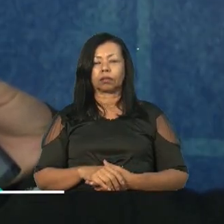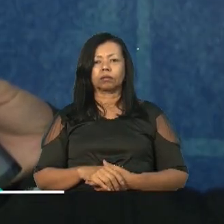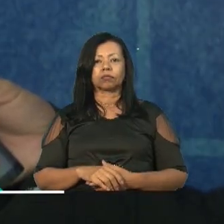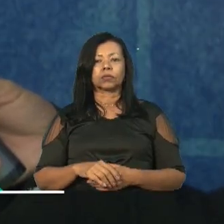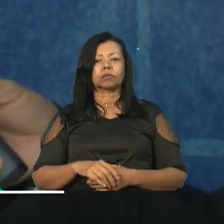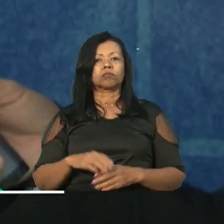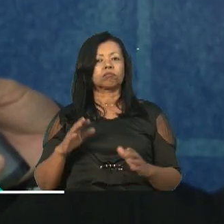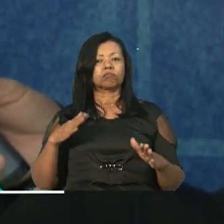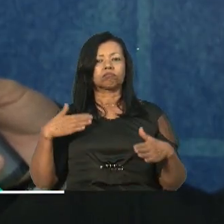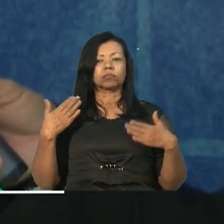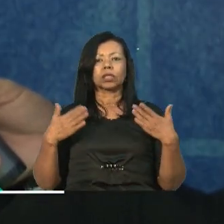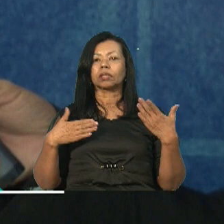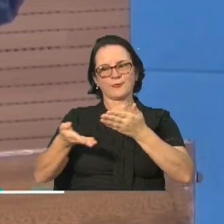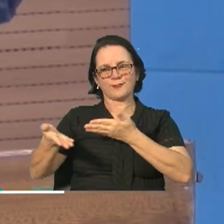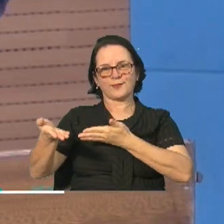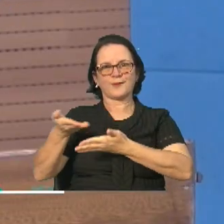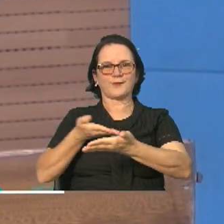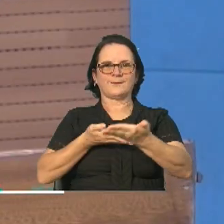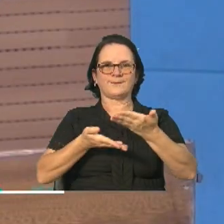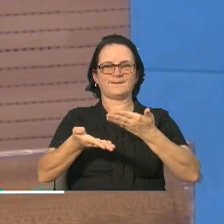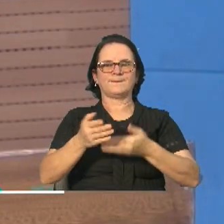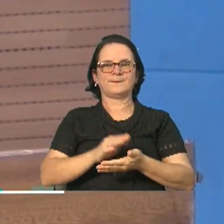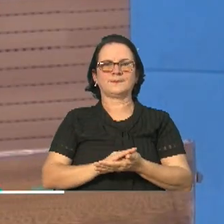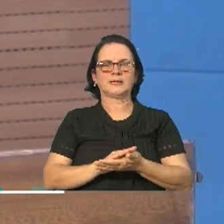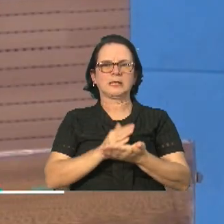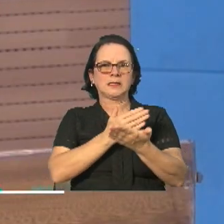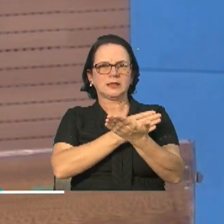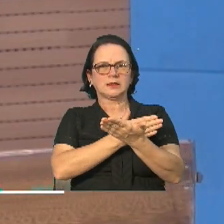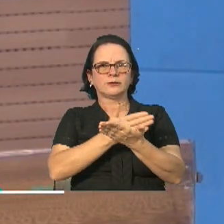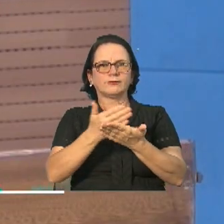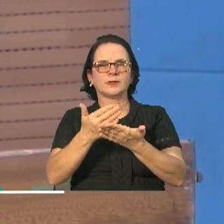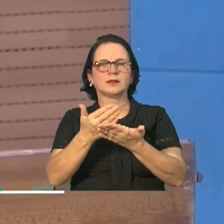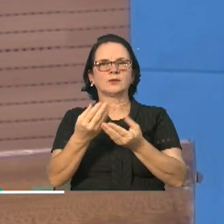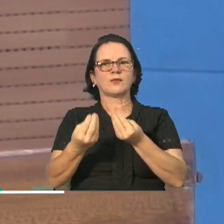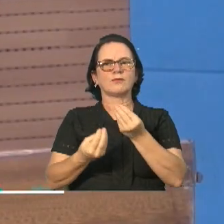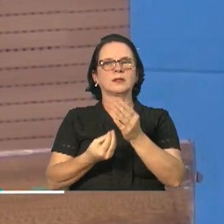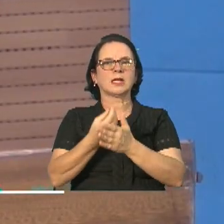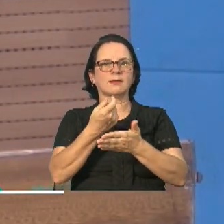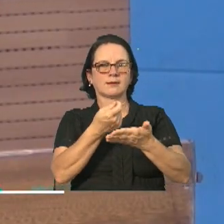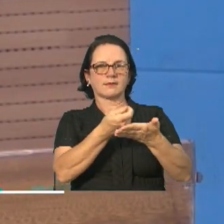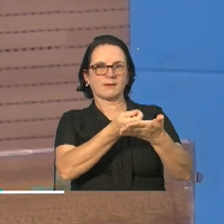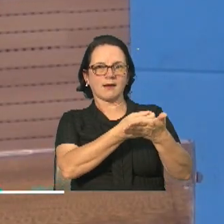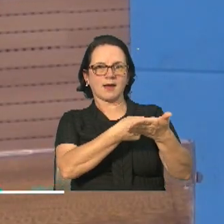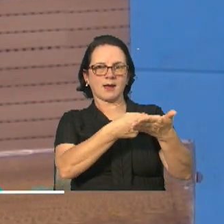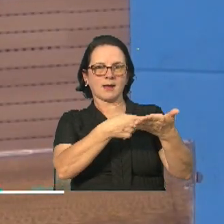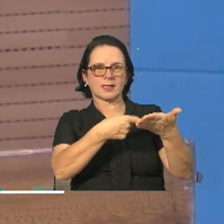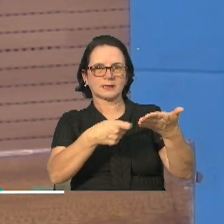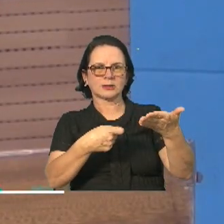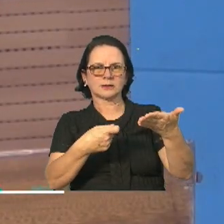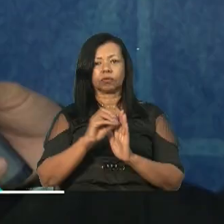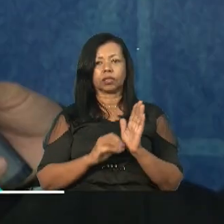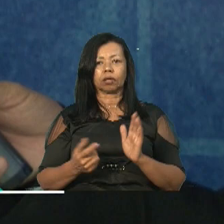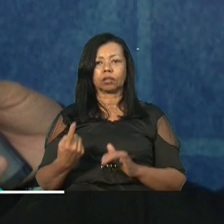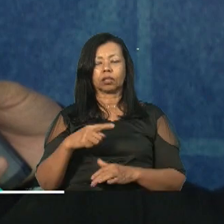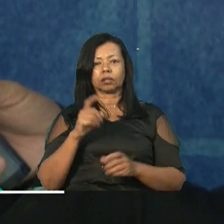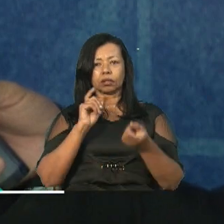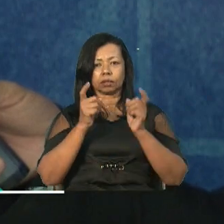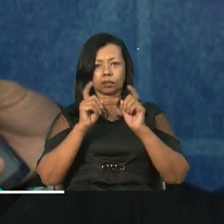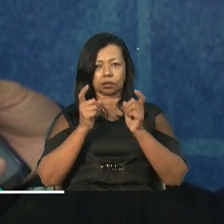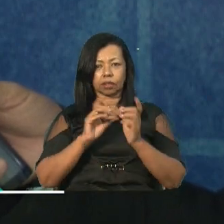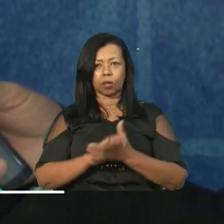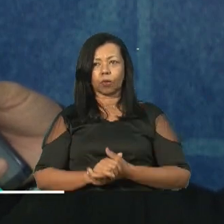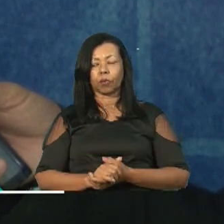muita alegria e satisfação, me senti honrado em ter sido convidado para ser o orador oficial dessa